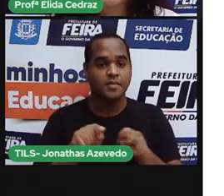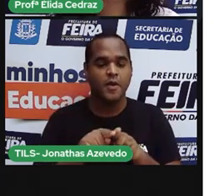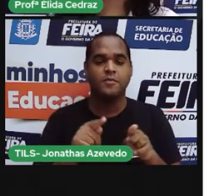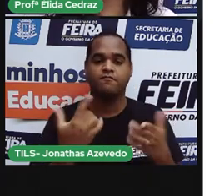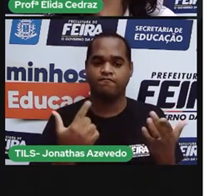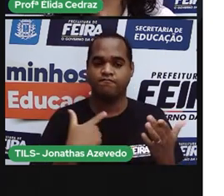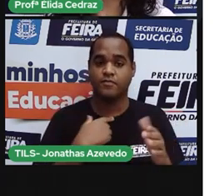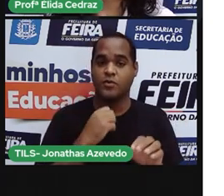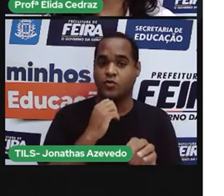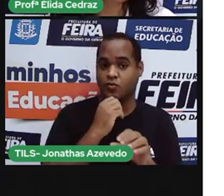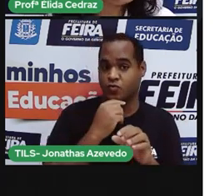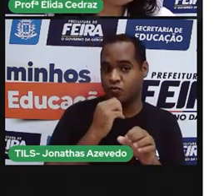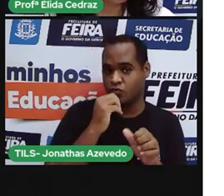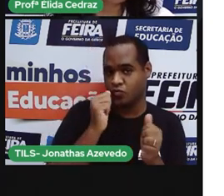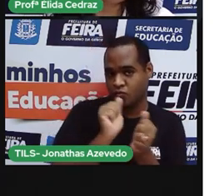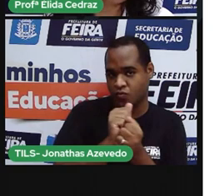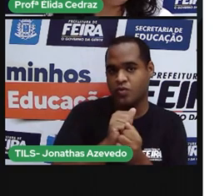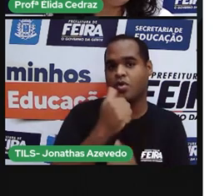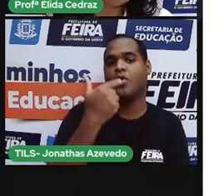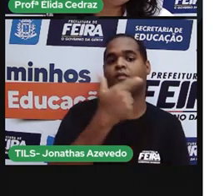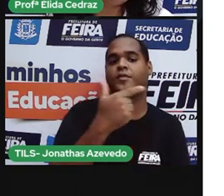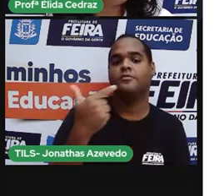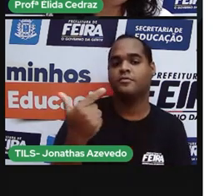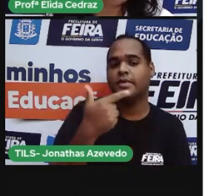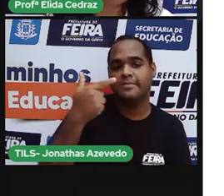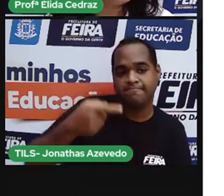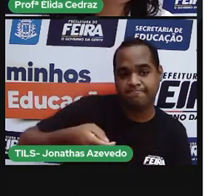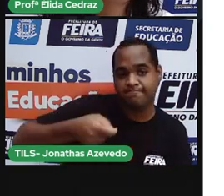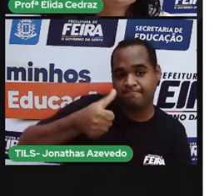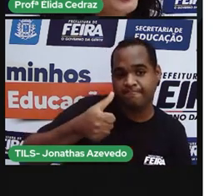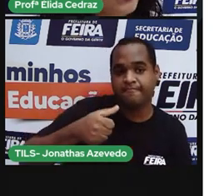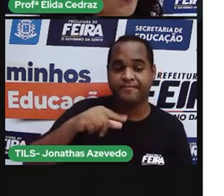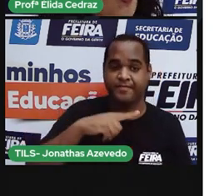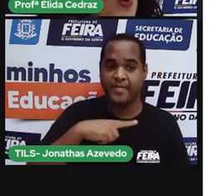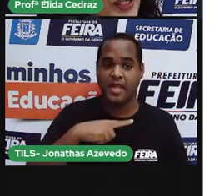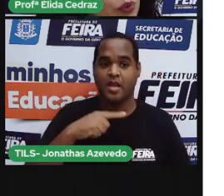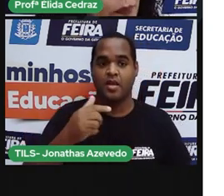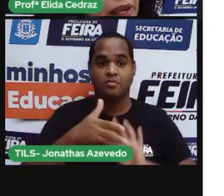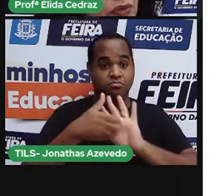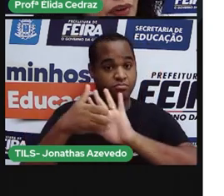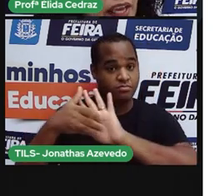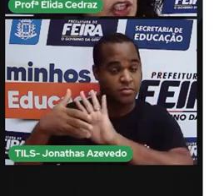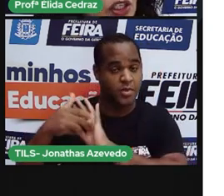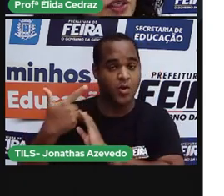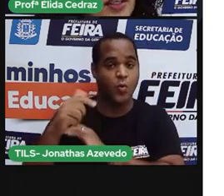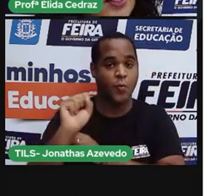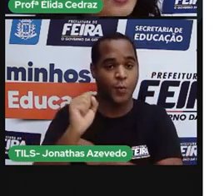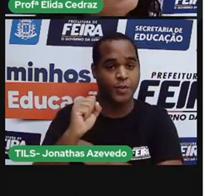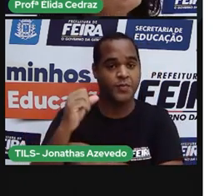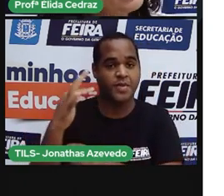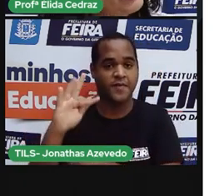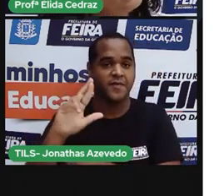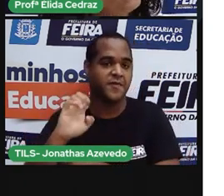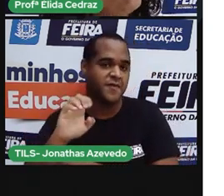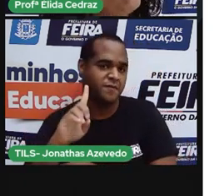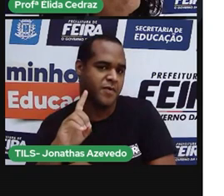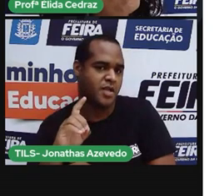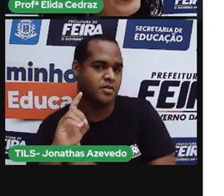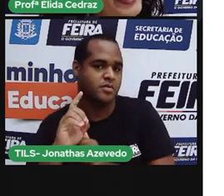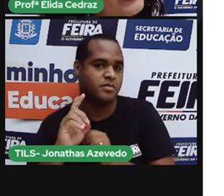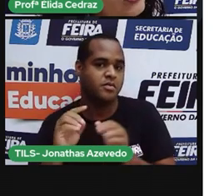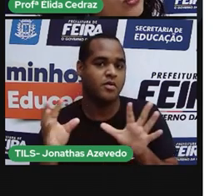Juntos, eles tinham 22 bolinhas. Retiraram 8 para Fred e ficaram